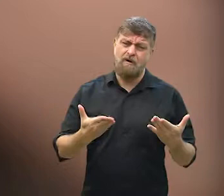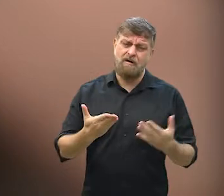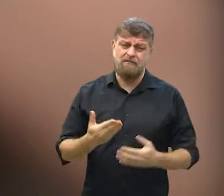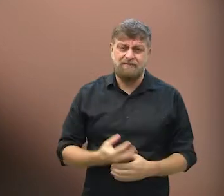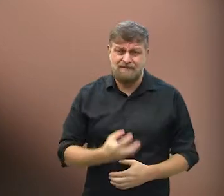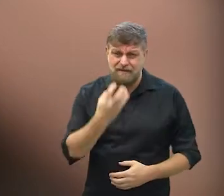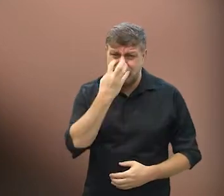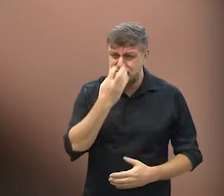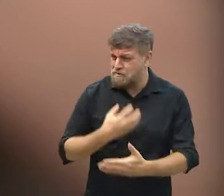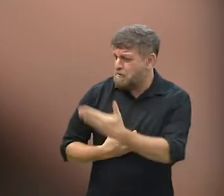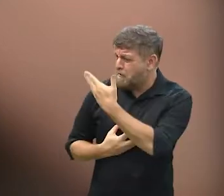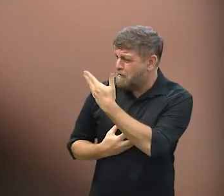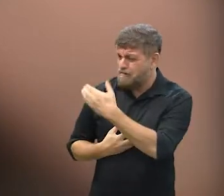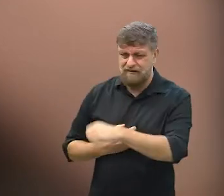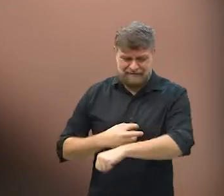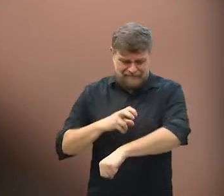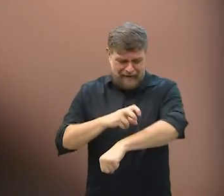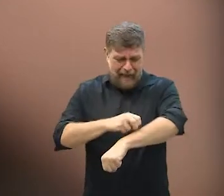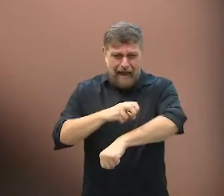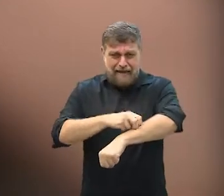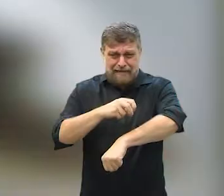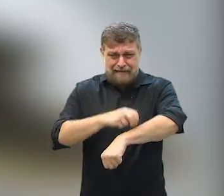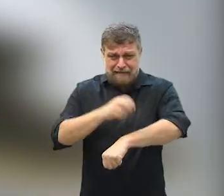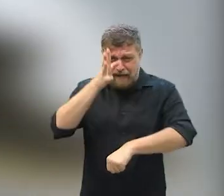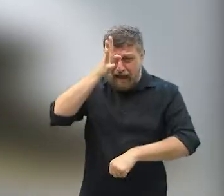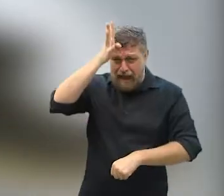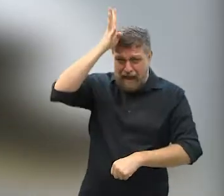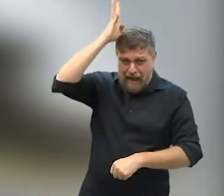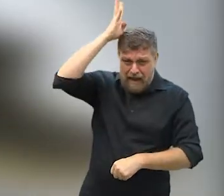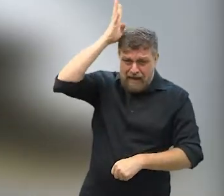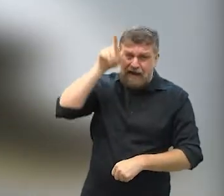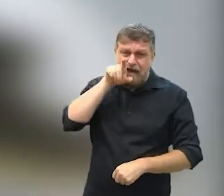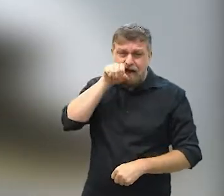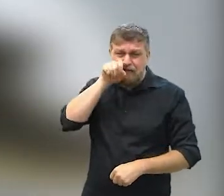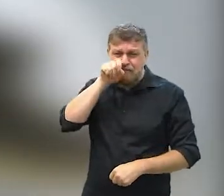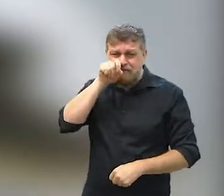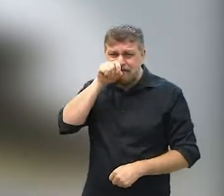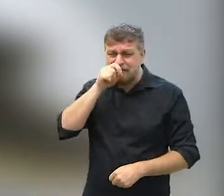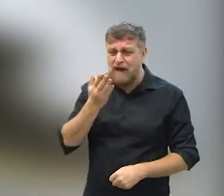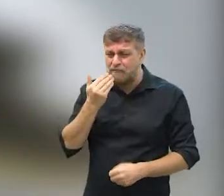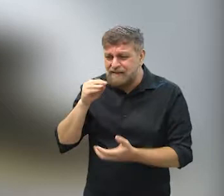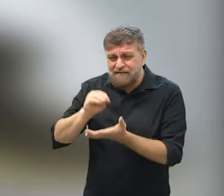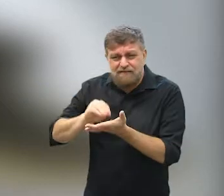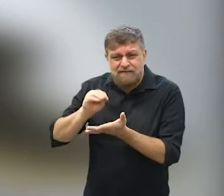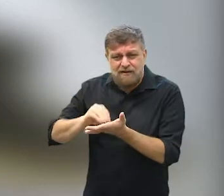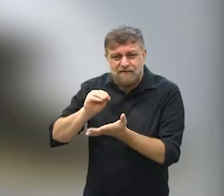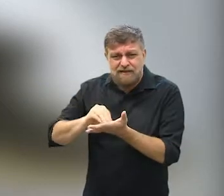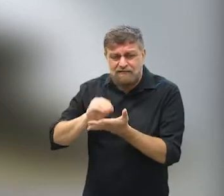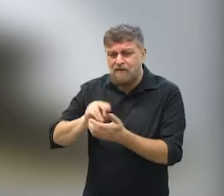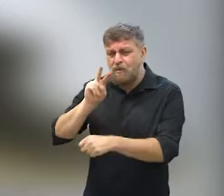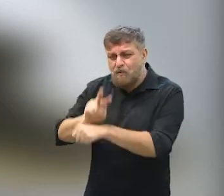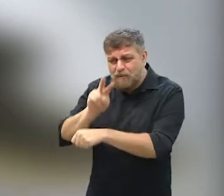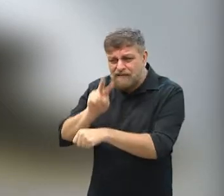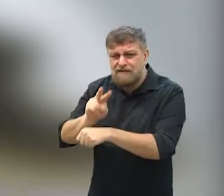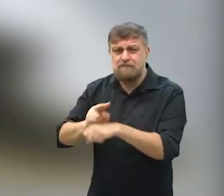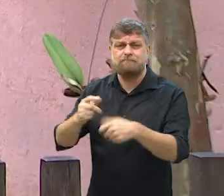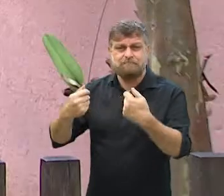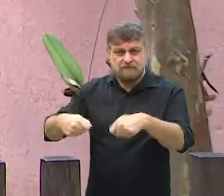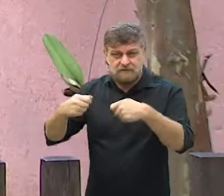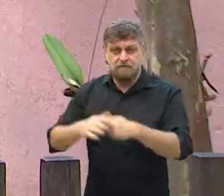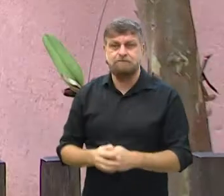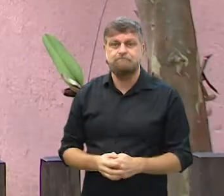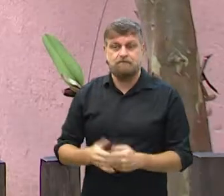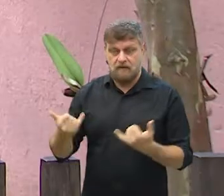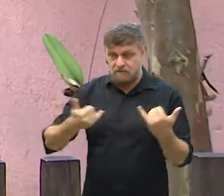os cachorros cheios de carrapatos e as calopsitas mal alimentadas todos precisando de muitos cuidados